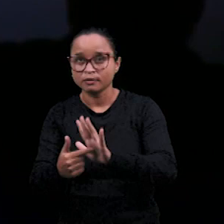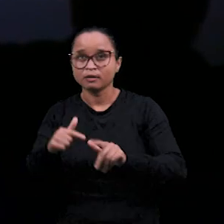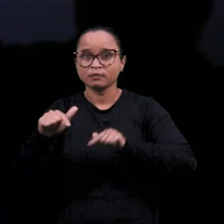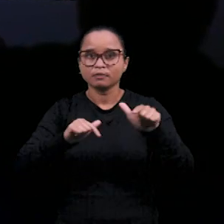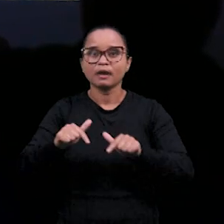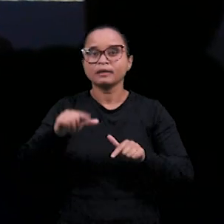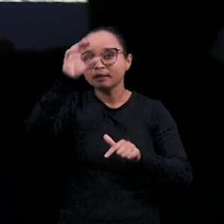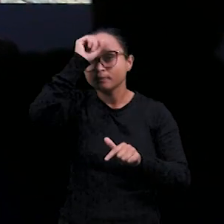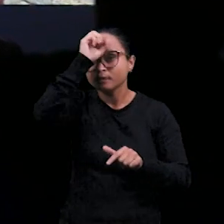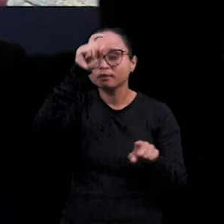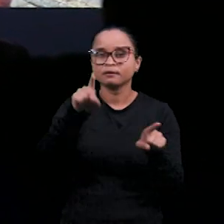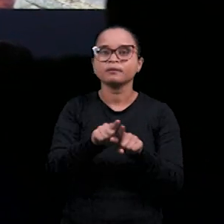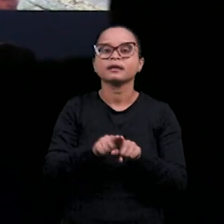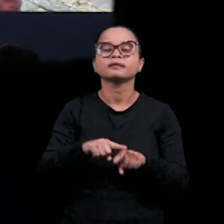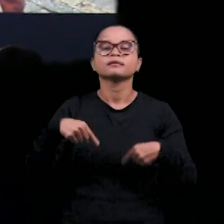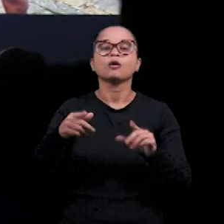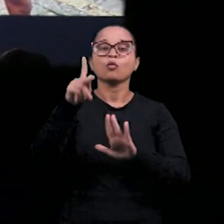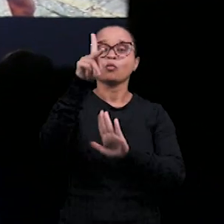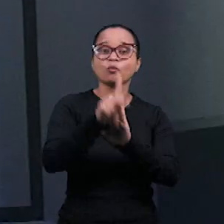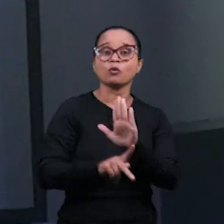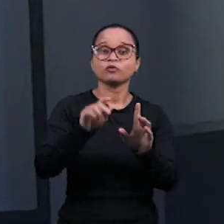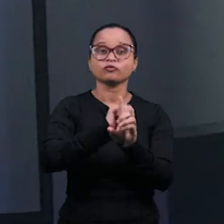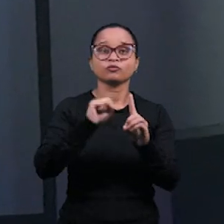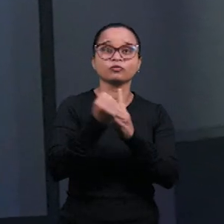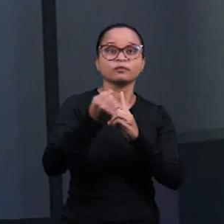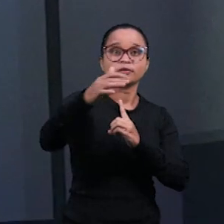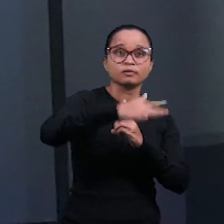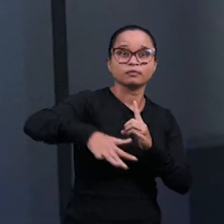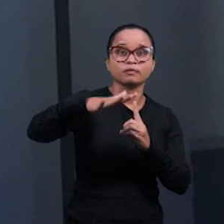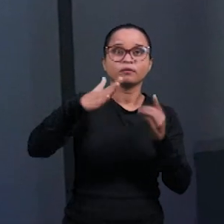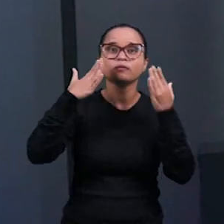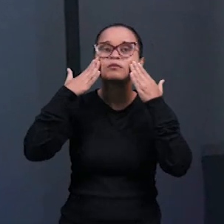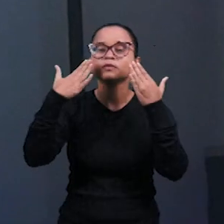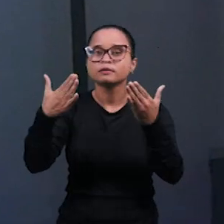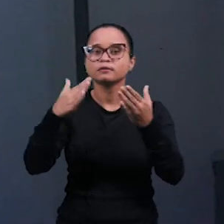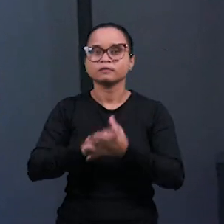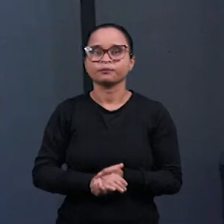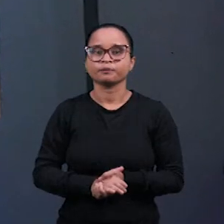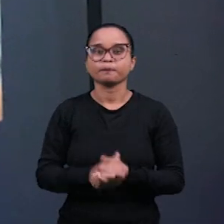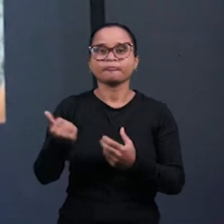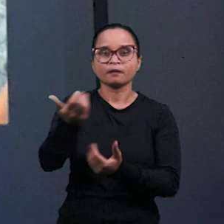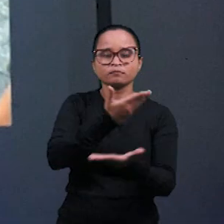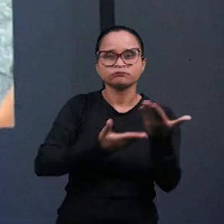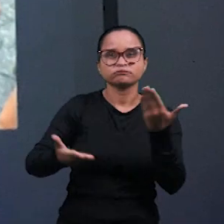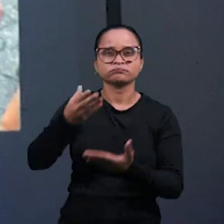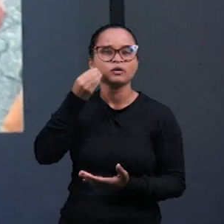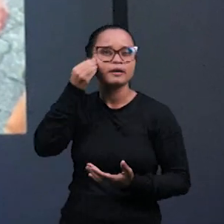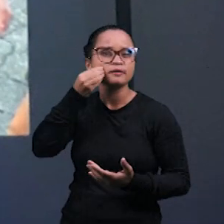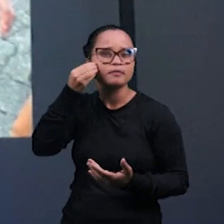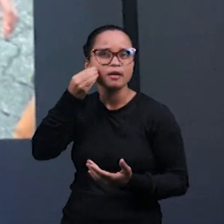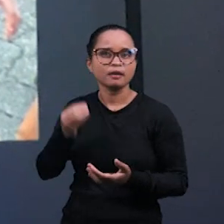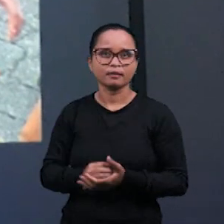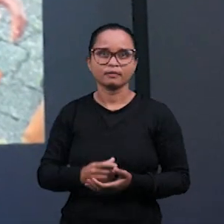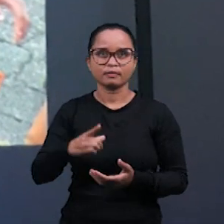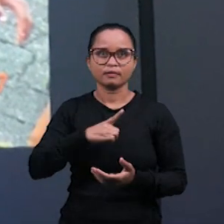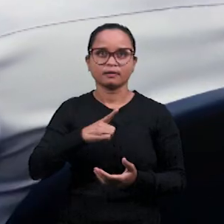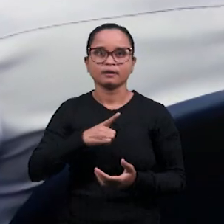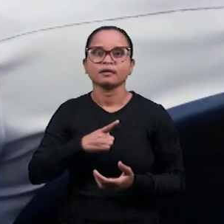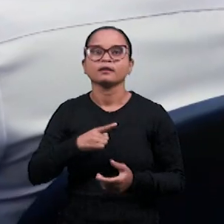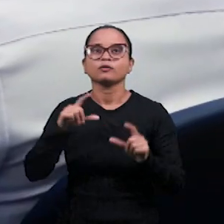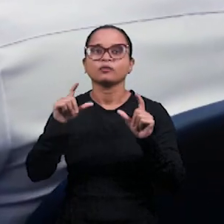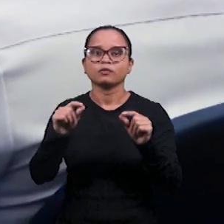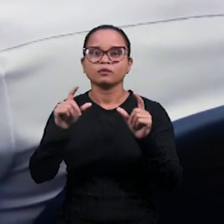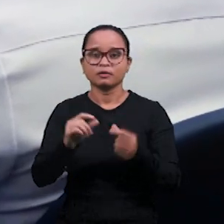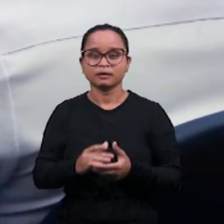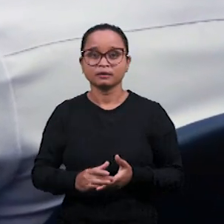Esses projetos sociais foram apresentados oportunamente em uma troca de experiências, envolvendo princípios que